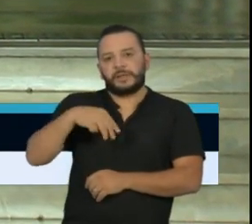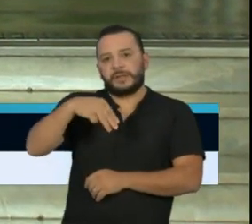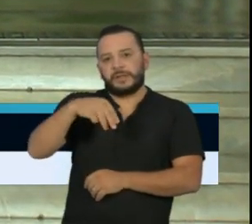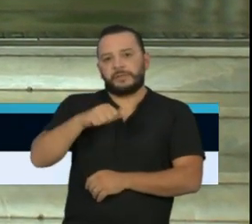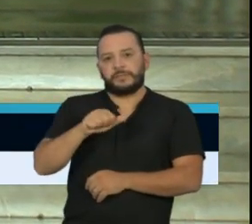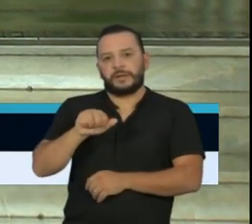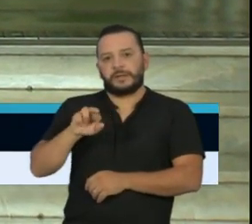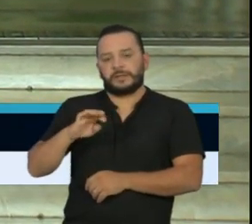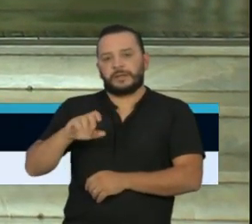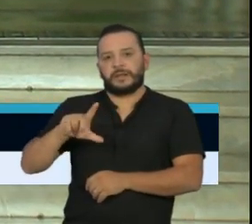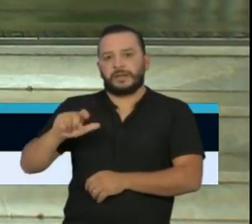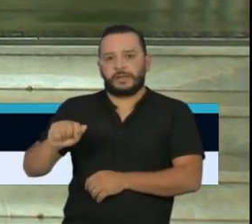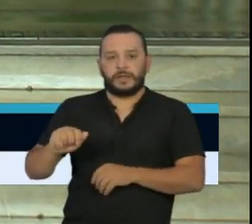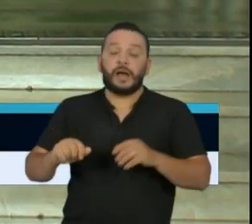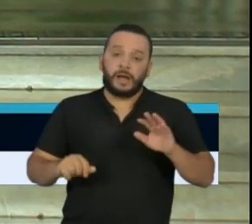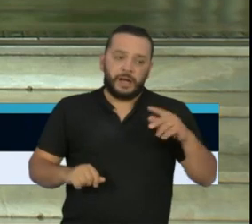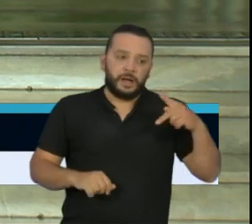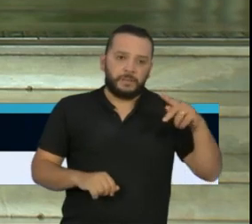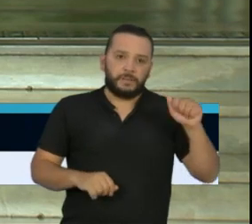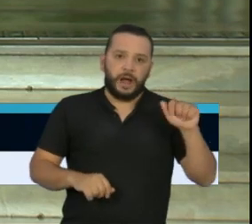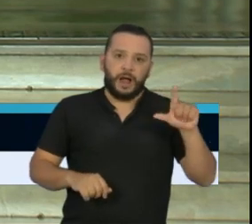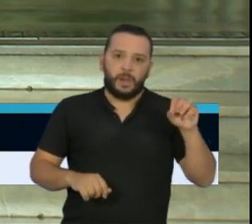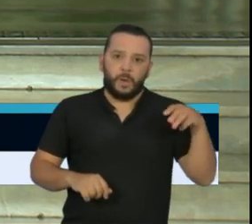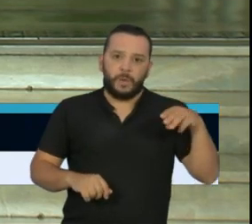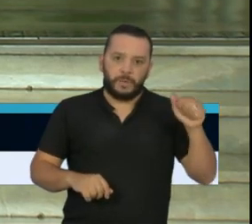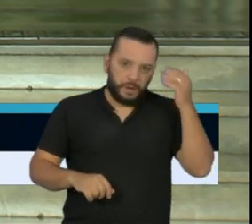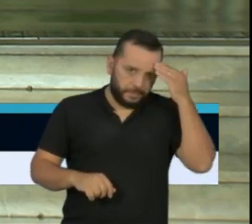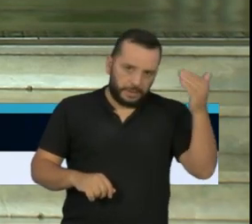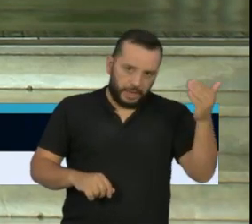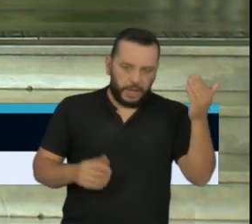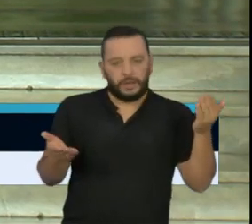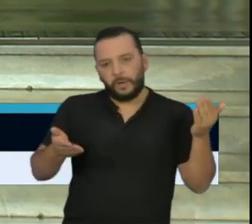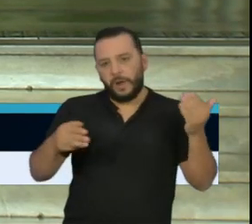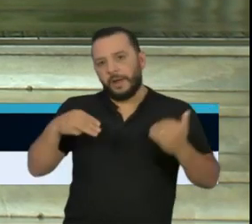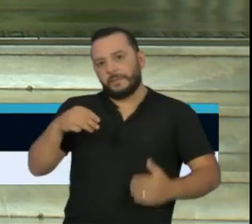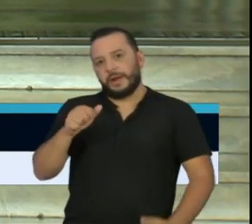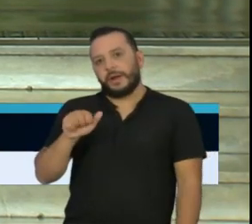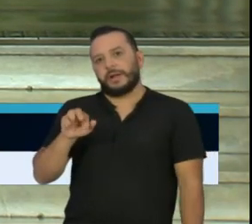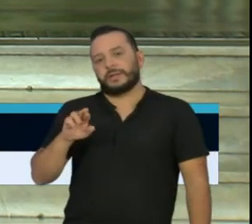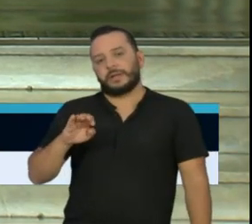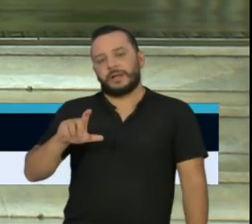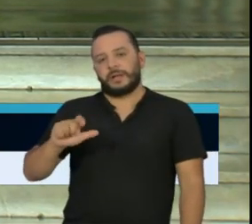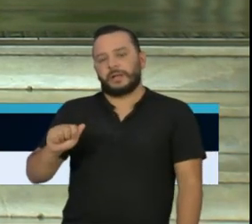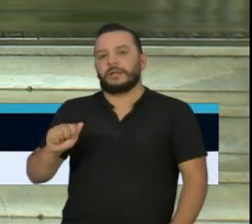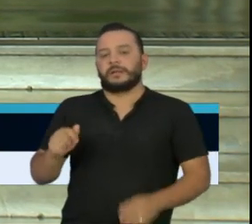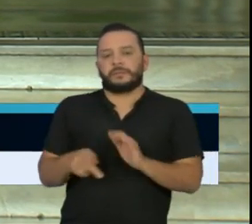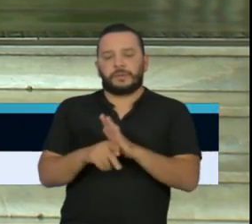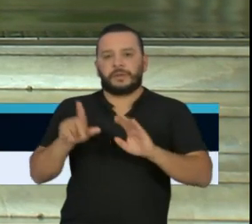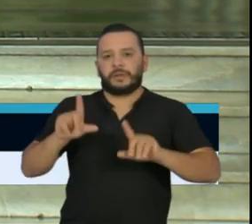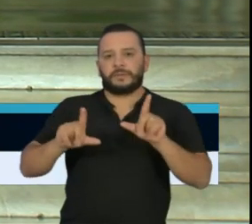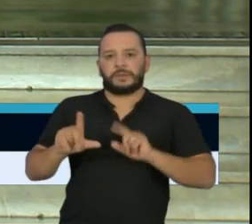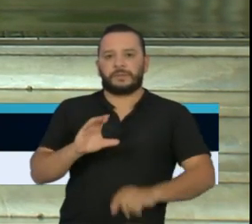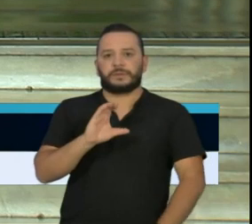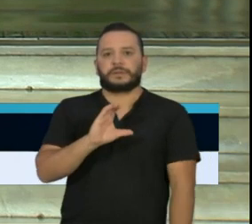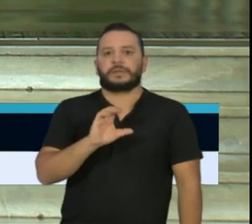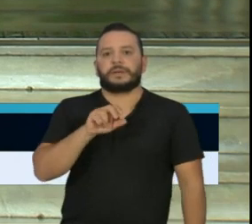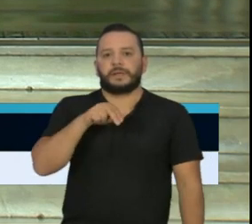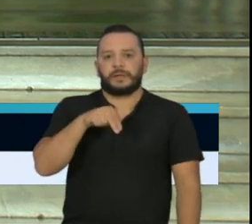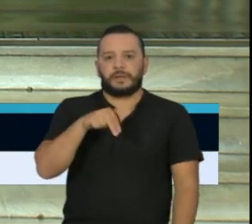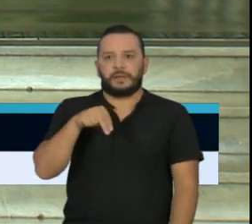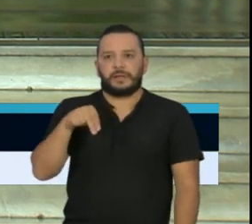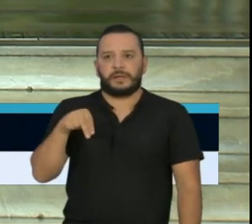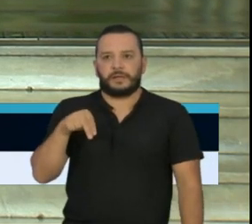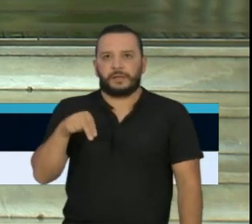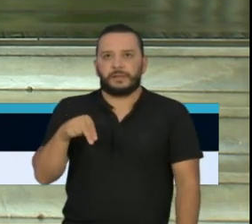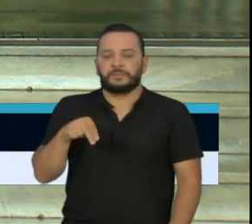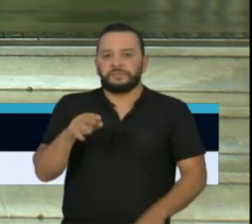mais uma vez, obrigado pela sua pergunta. Vamos agora a Marcela Raal, da CNN. Marcela, boa tarde. Eles vão